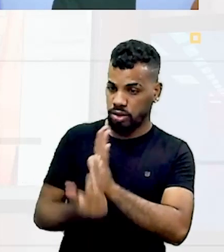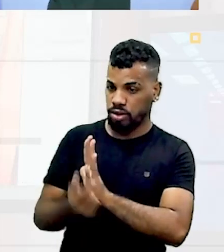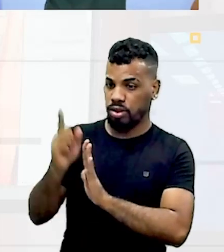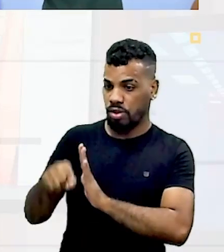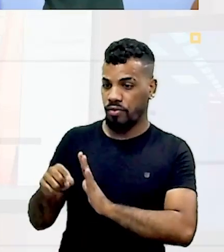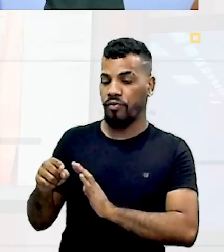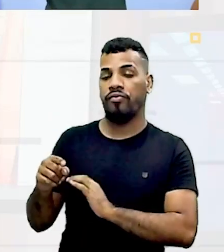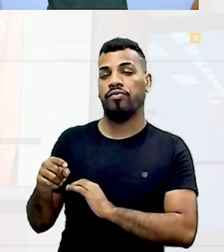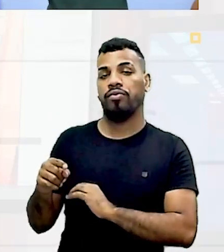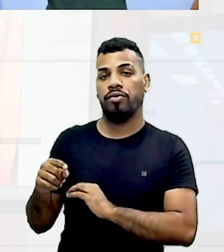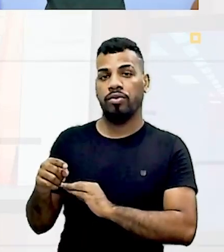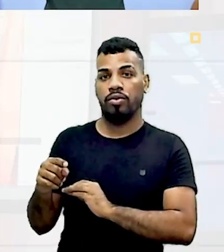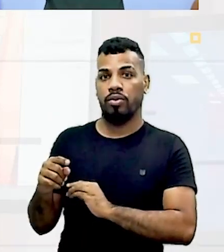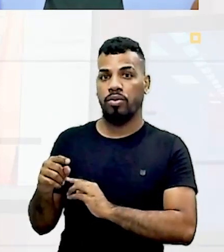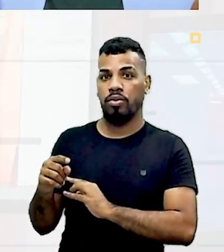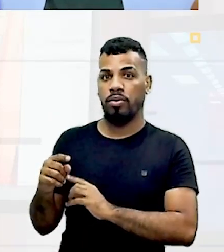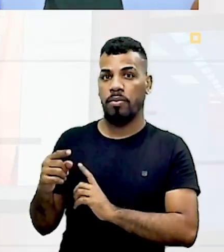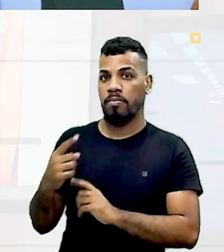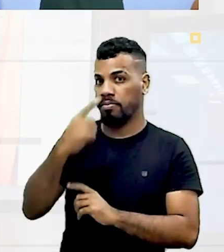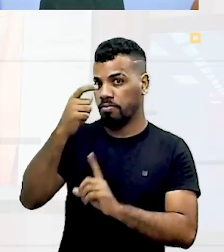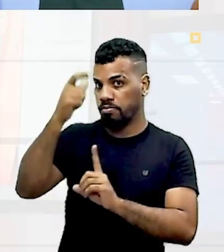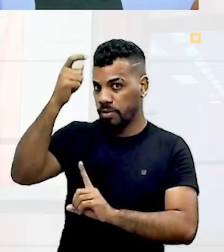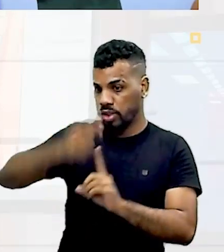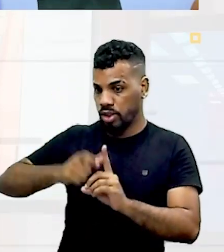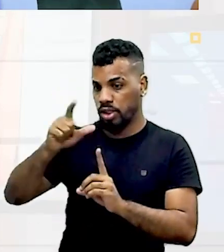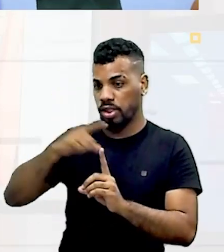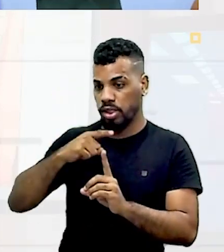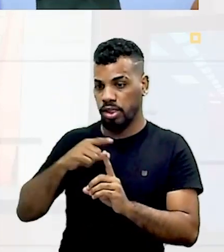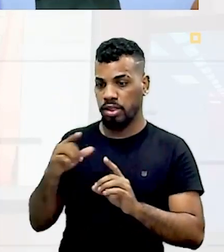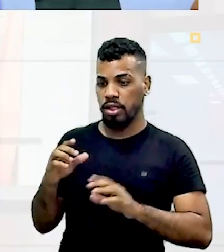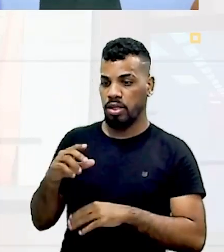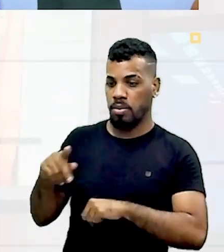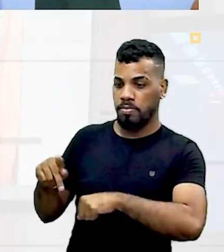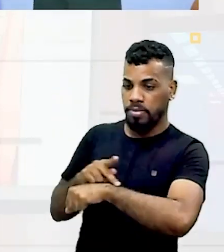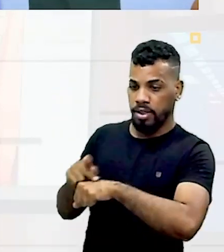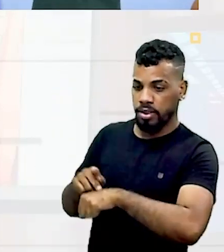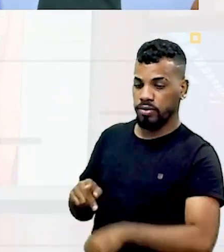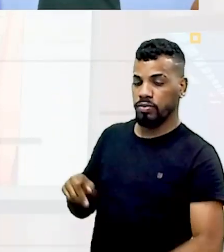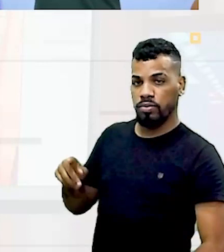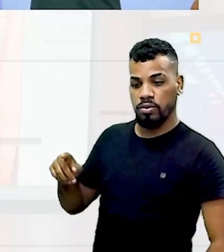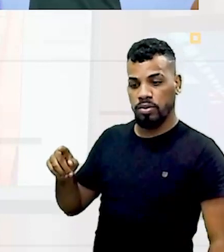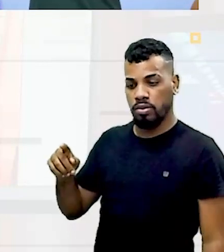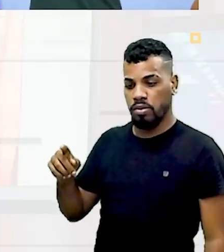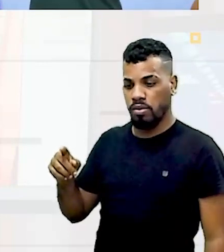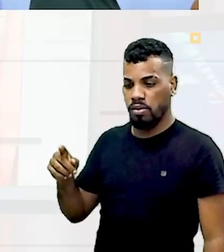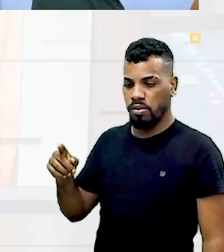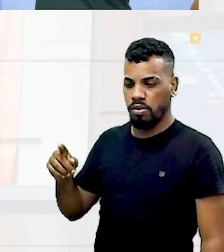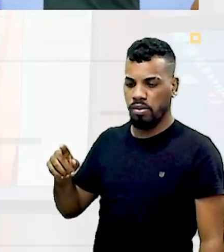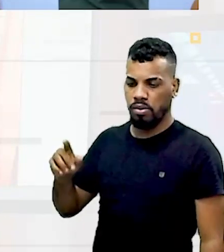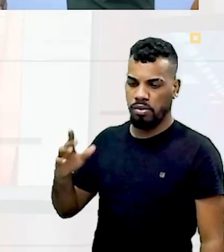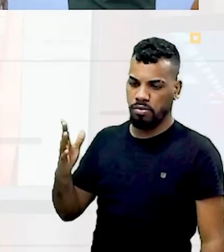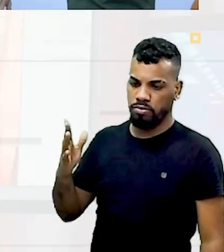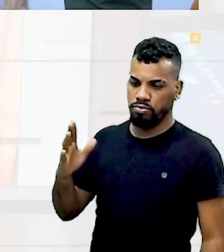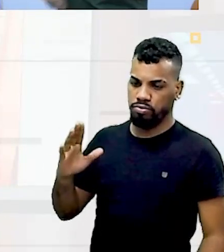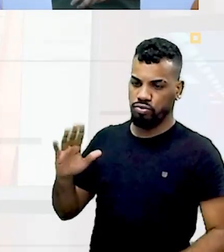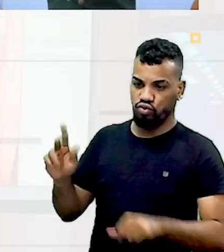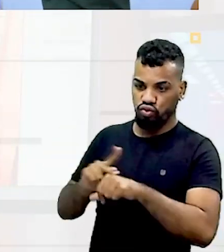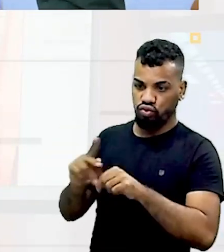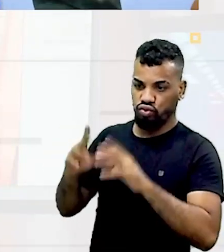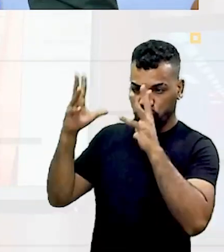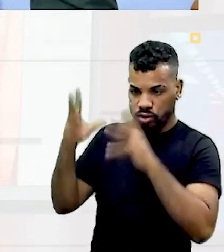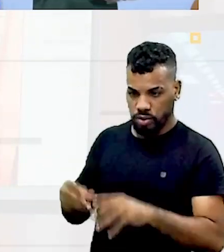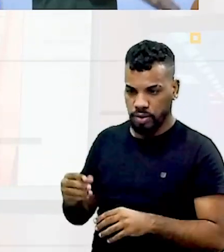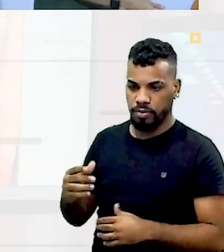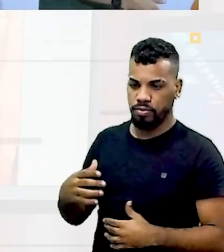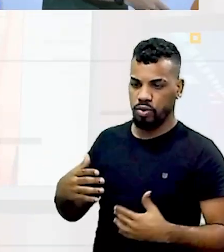são pegar a silhueta do personagem, deixar ela totalmente preta, só uma cor preta chapada plana